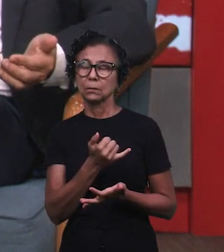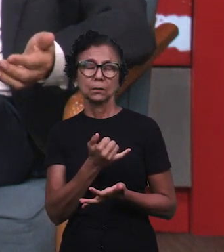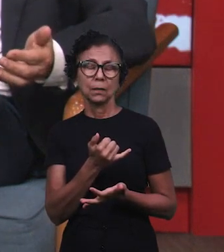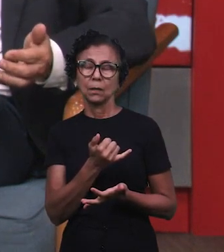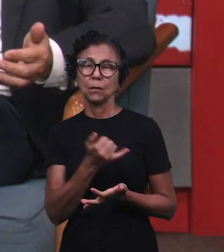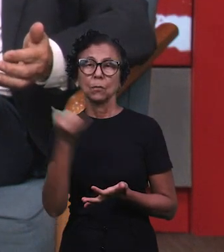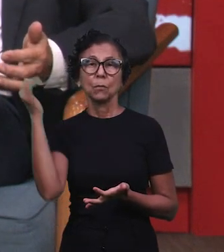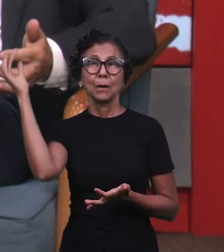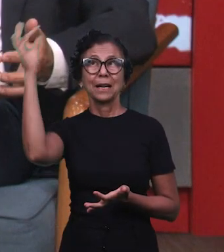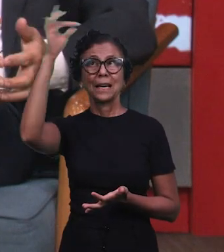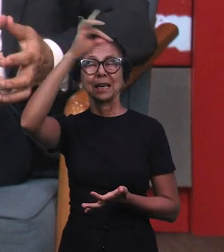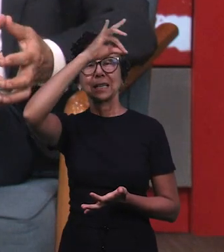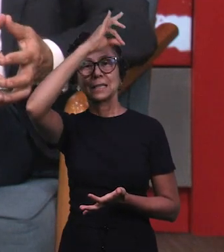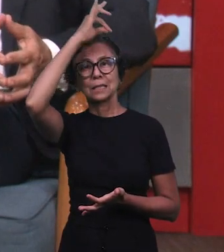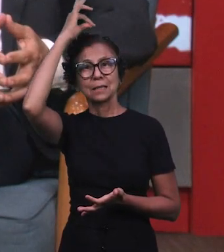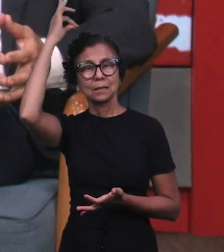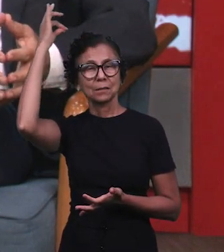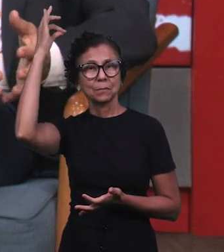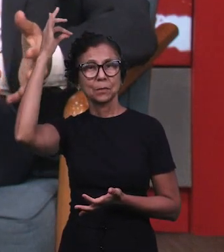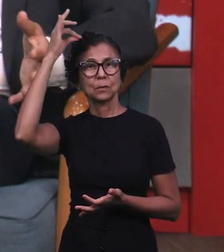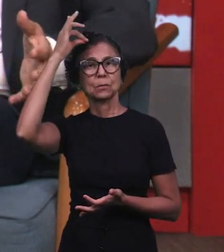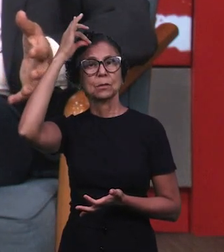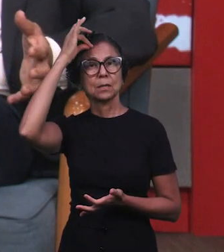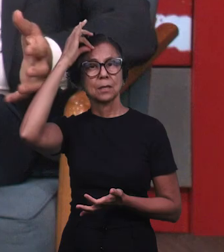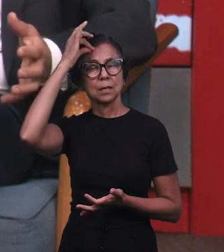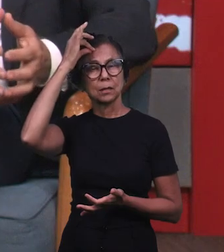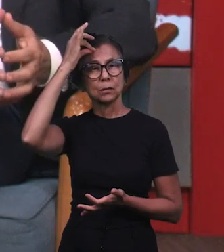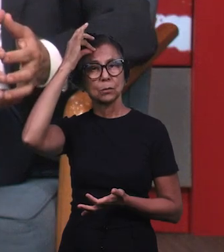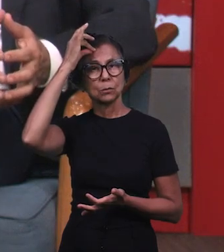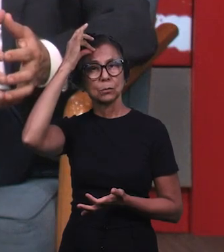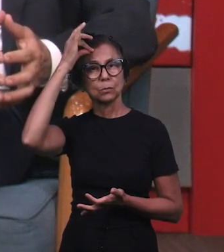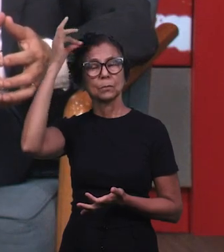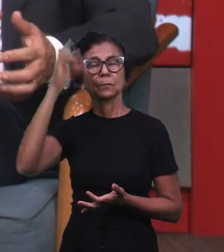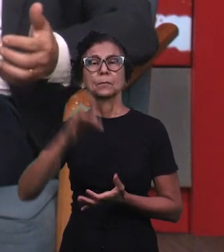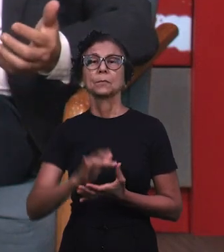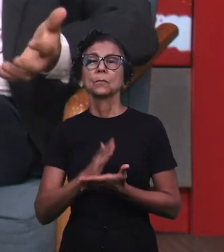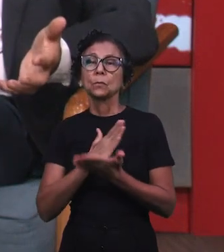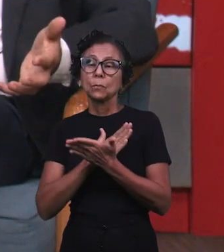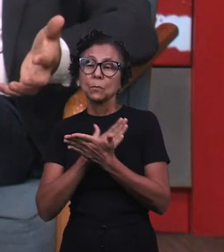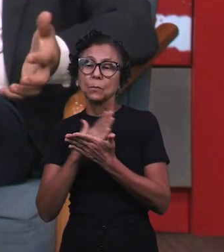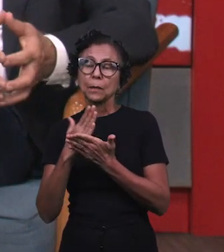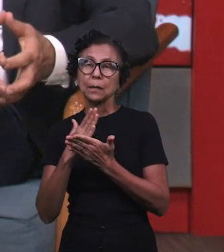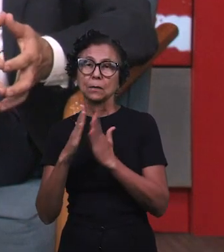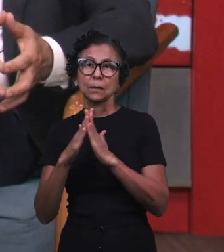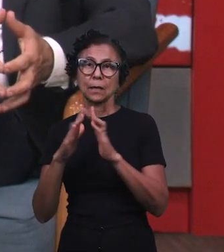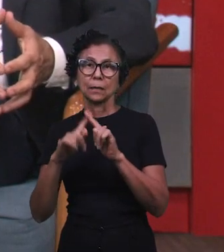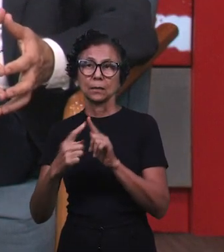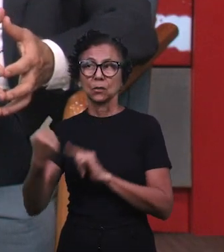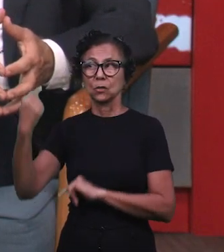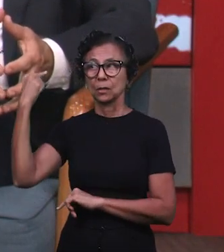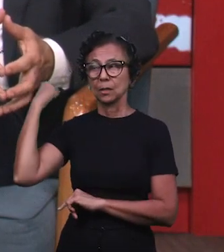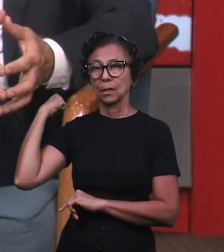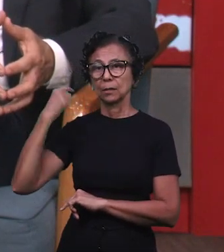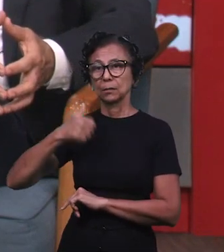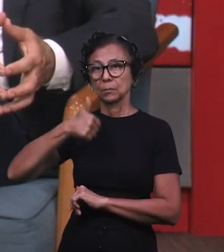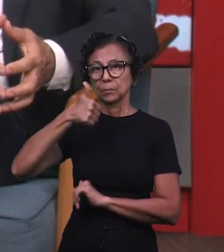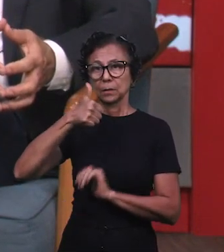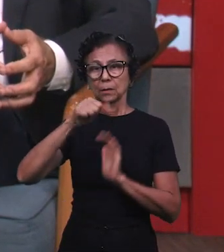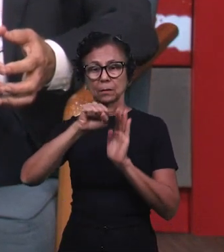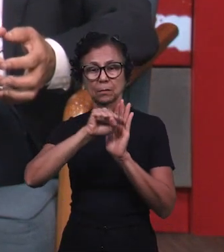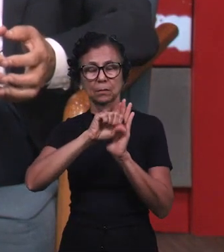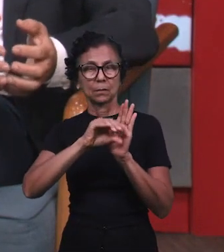Espírito Santo, no início da igreja, no primeiro século, move toda a sua